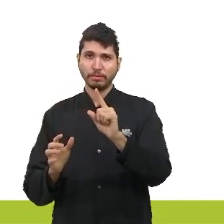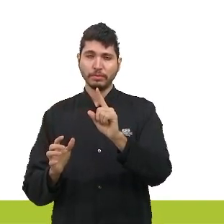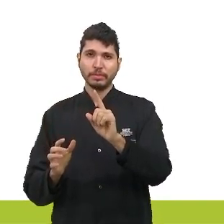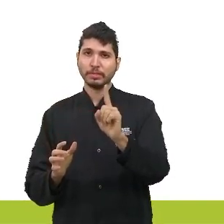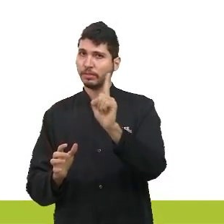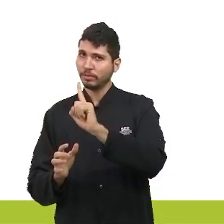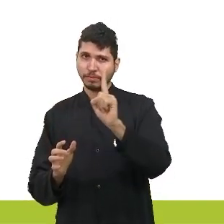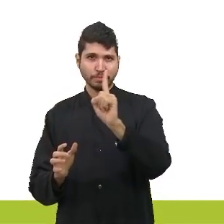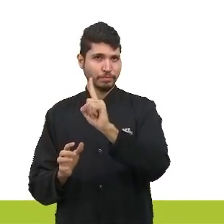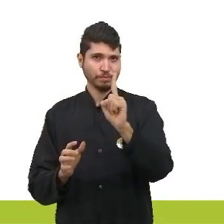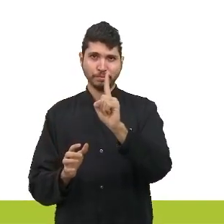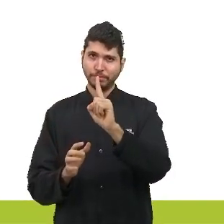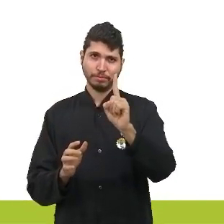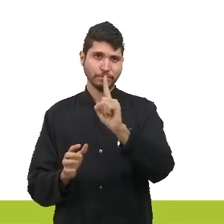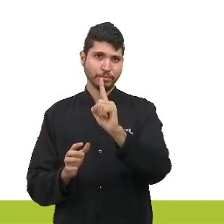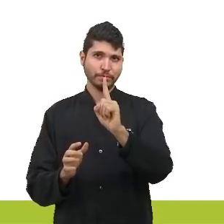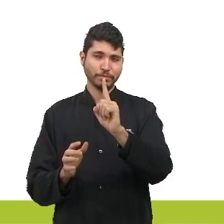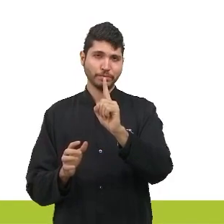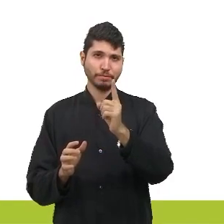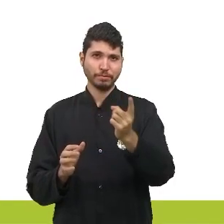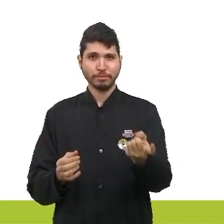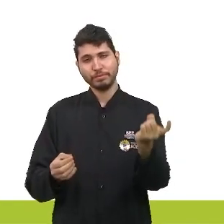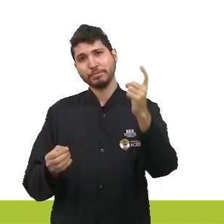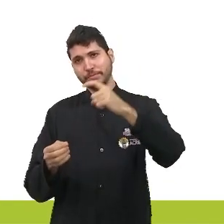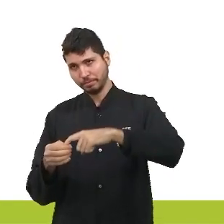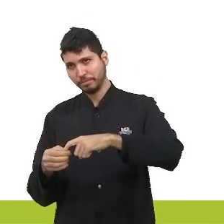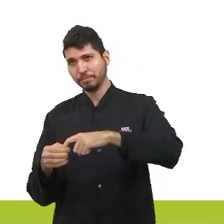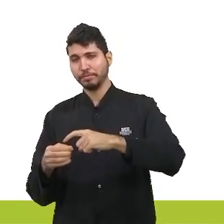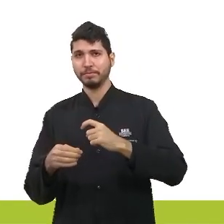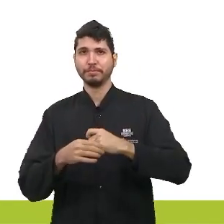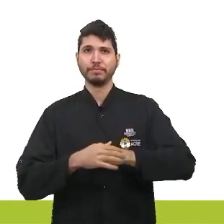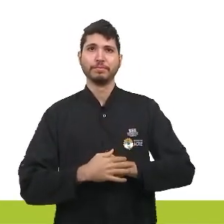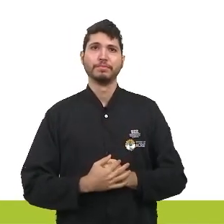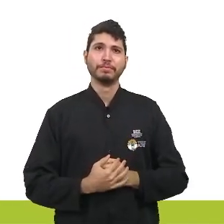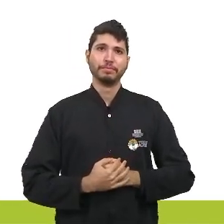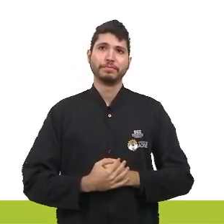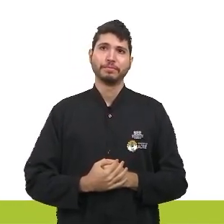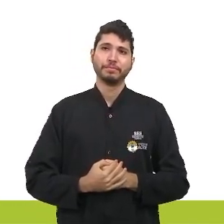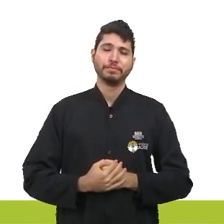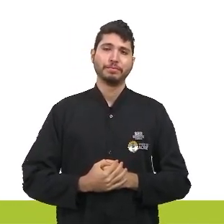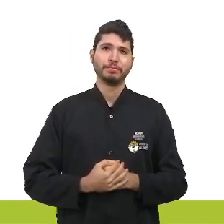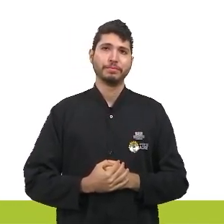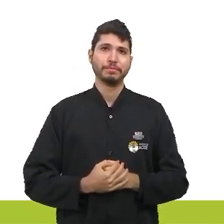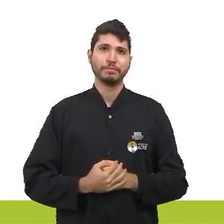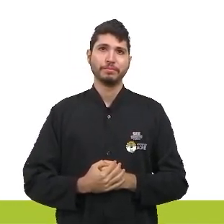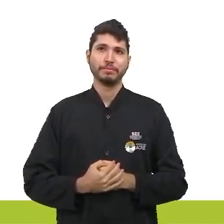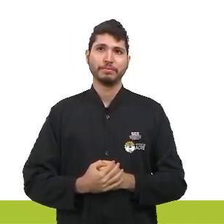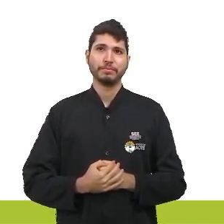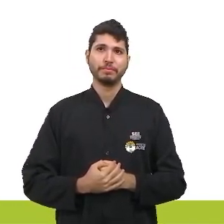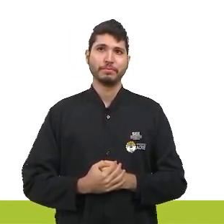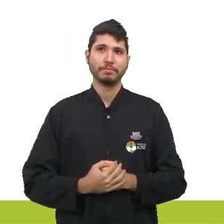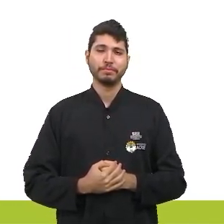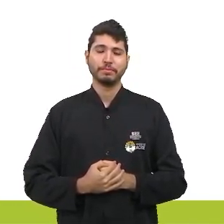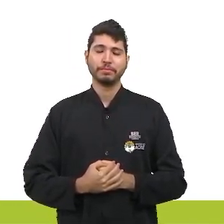fica essa conta para vocês fazerem. Mas prestem atenção na ideia, que é a mais importante.